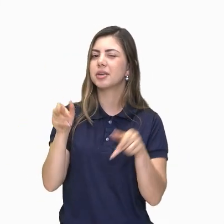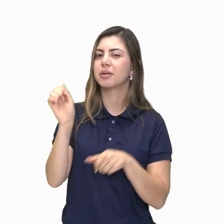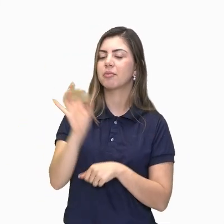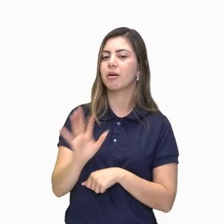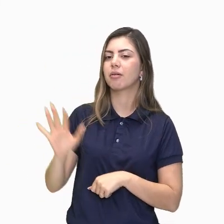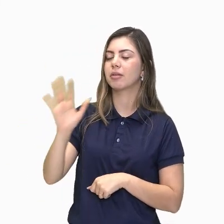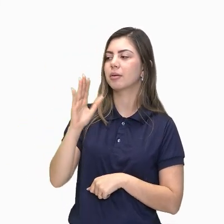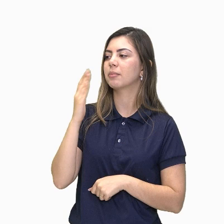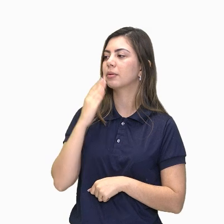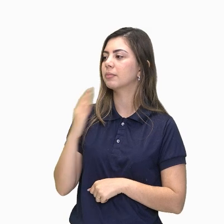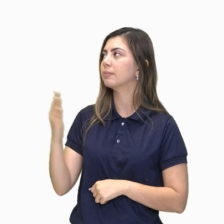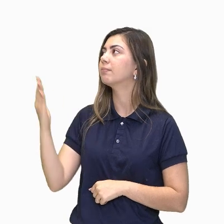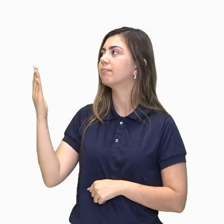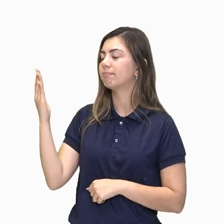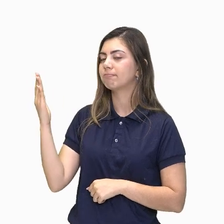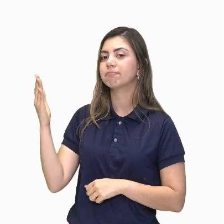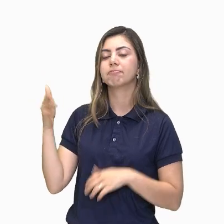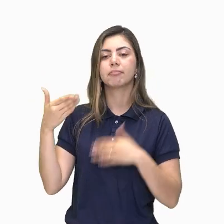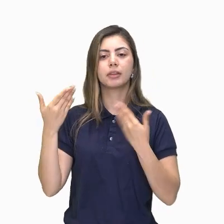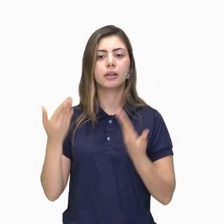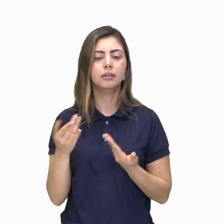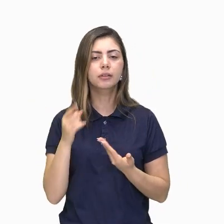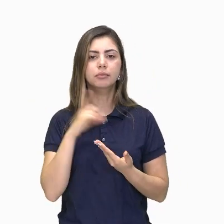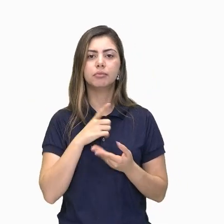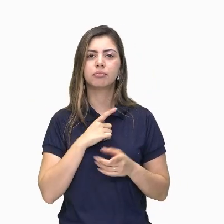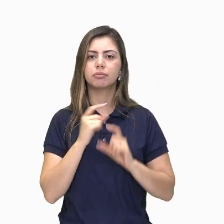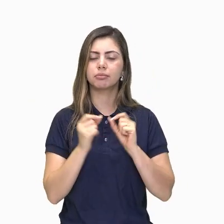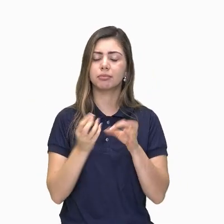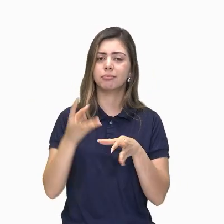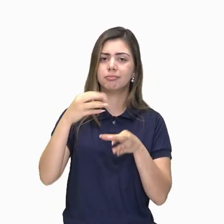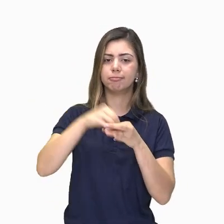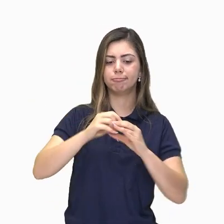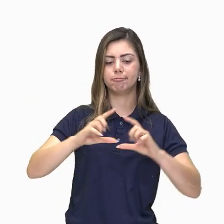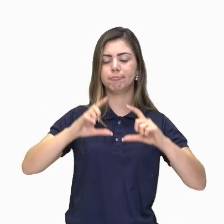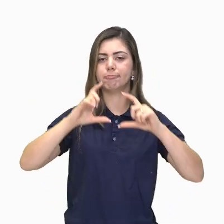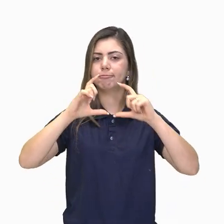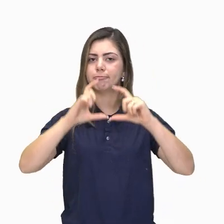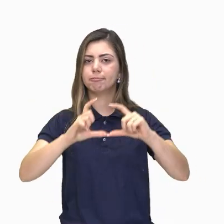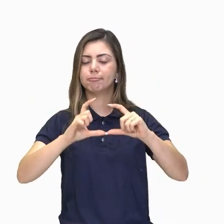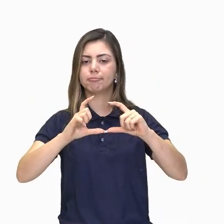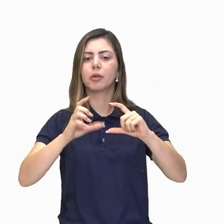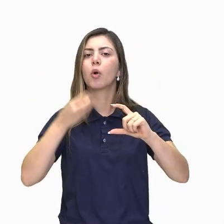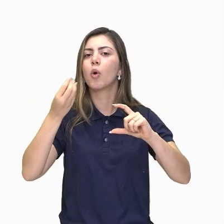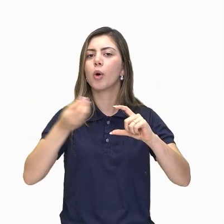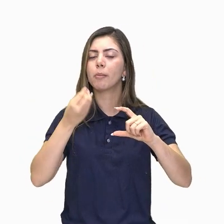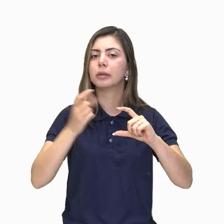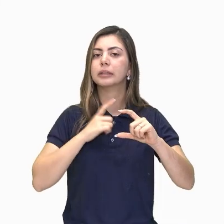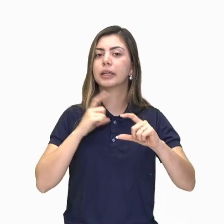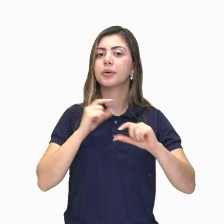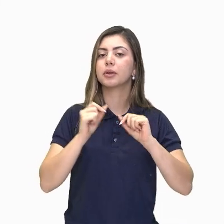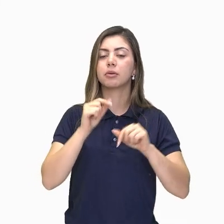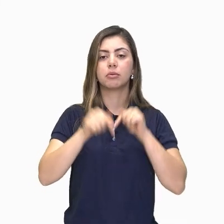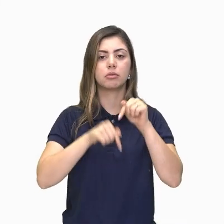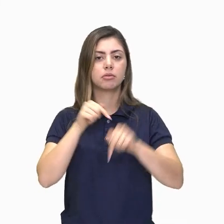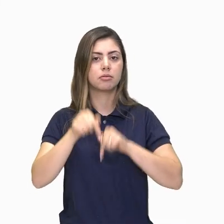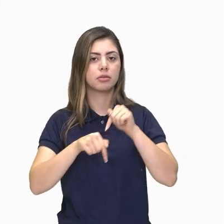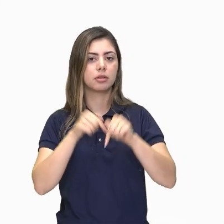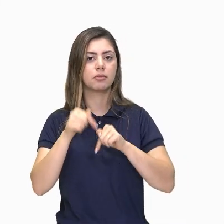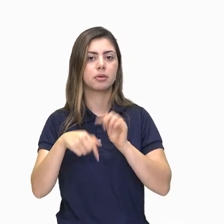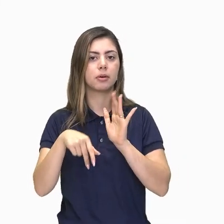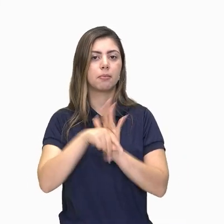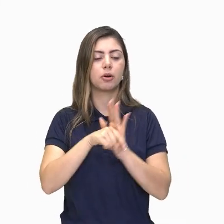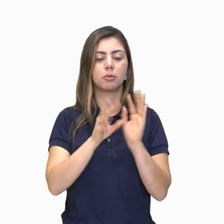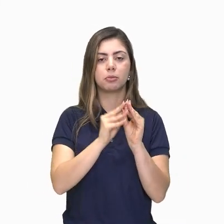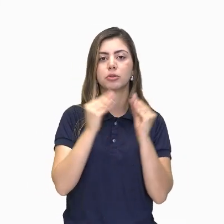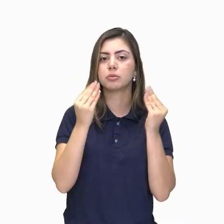Petri. Então, quando a penicilina está ali no ambiente, ela é produzida pelo penicílio, as bactérias